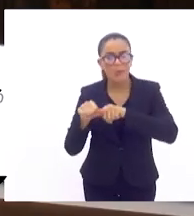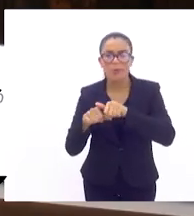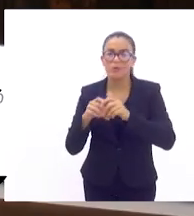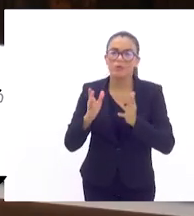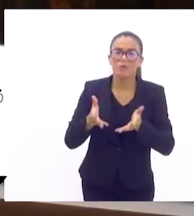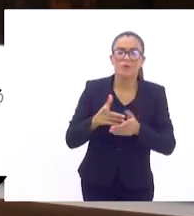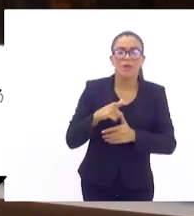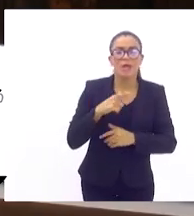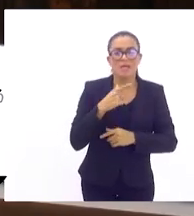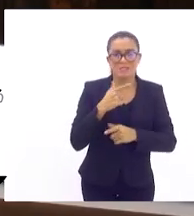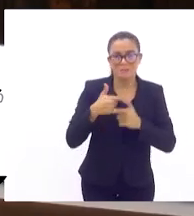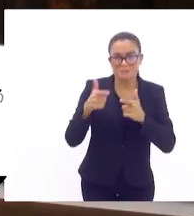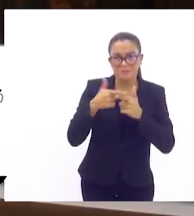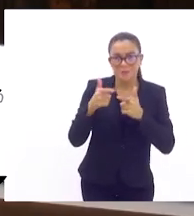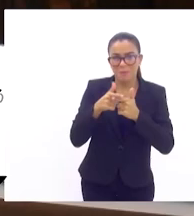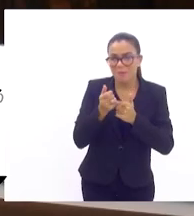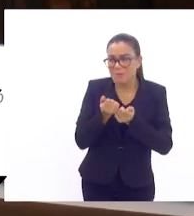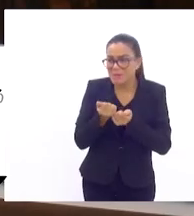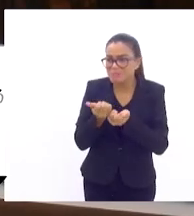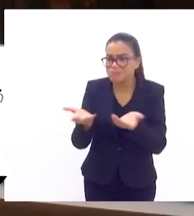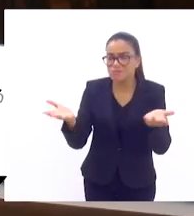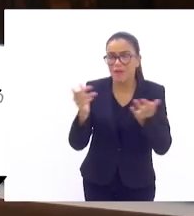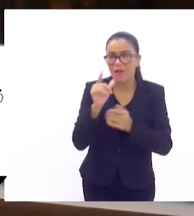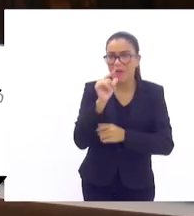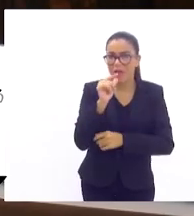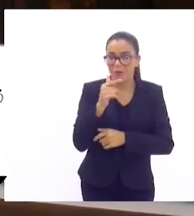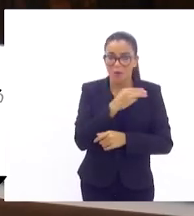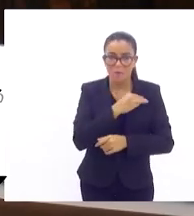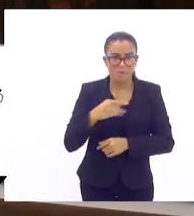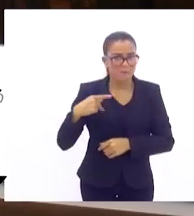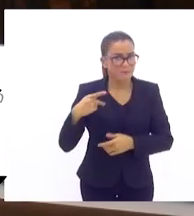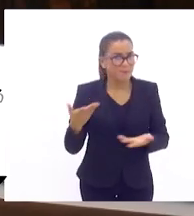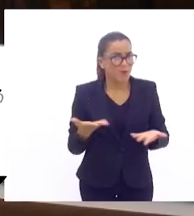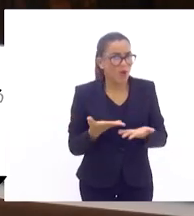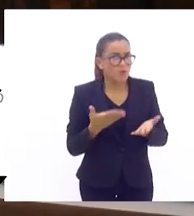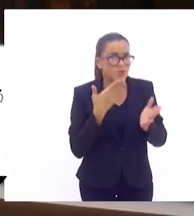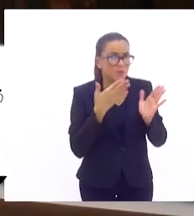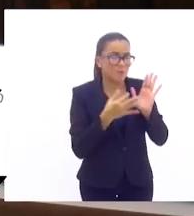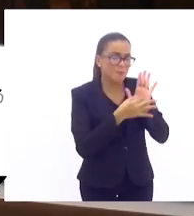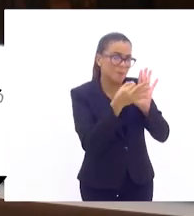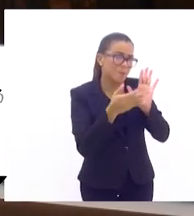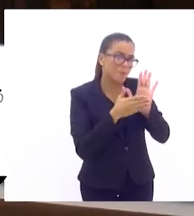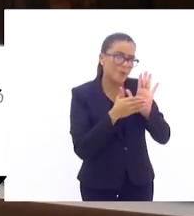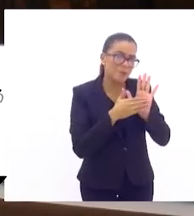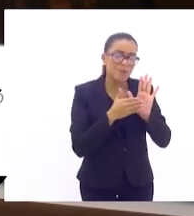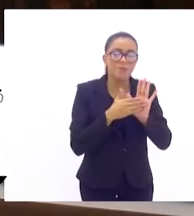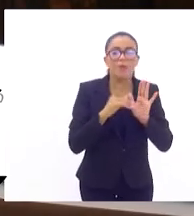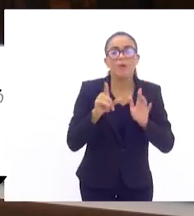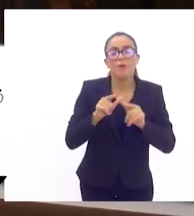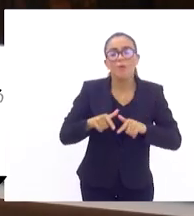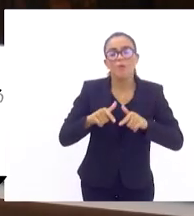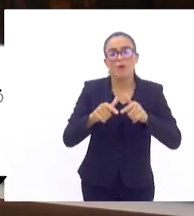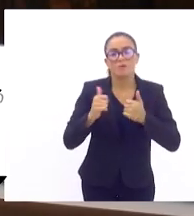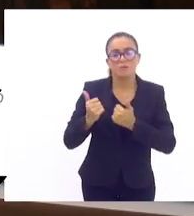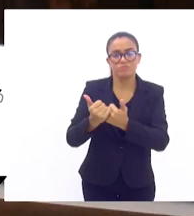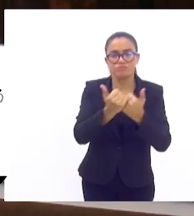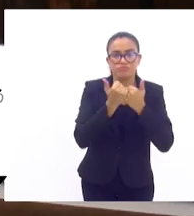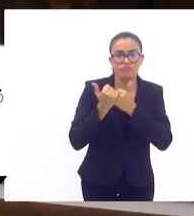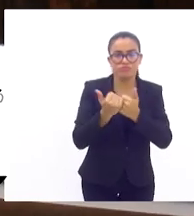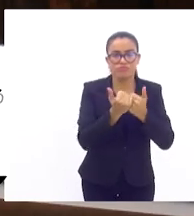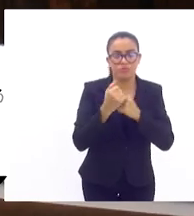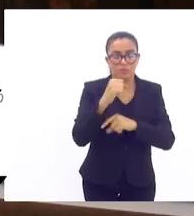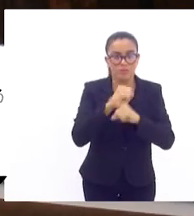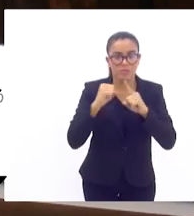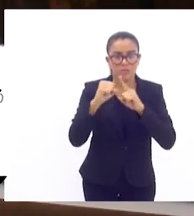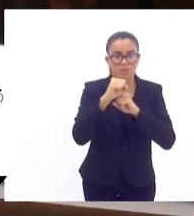desse problema de abastecimento de água, o que o Ministério Público vem propor aqui hoje é uma atuação conjunta, resolutiva, da